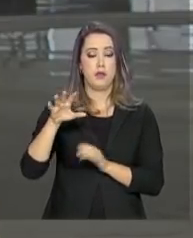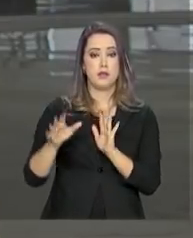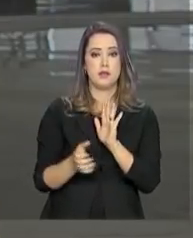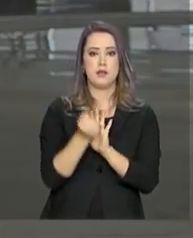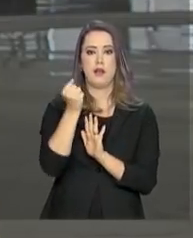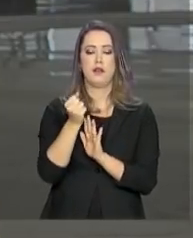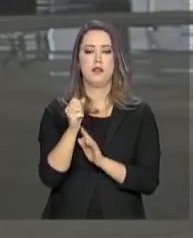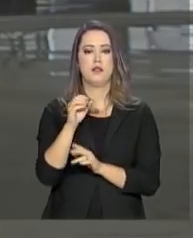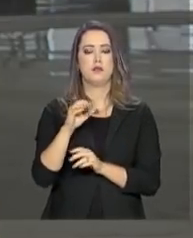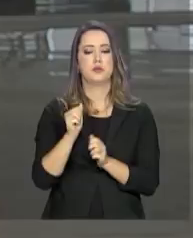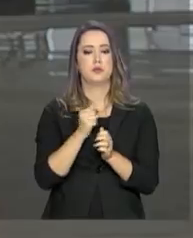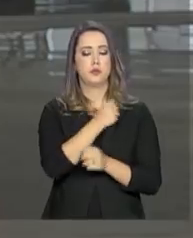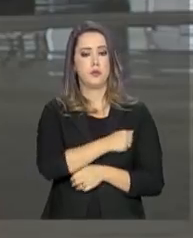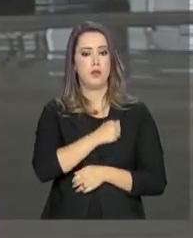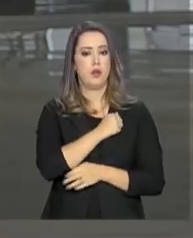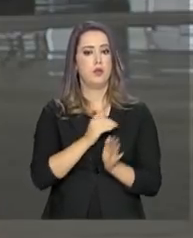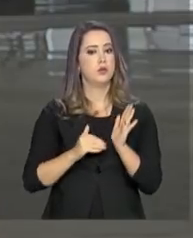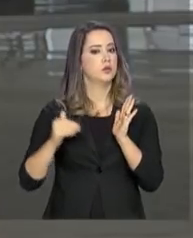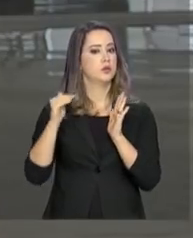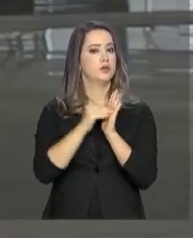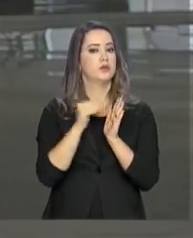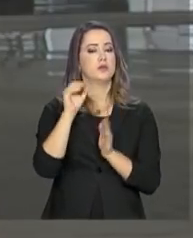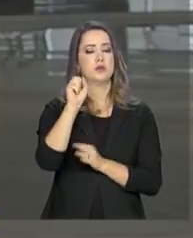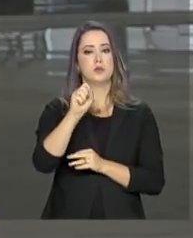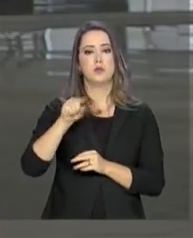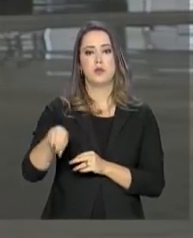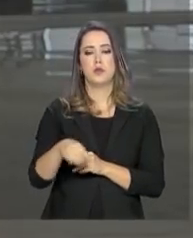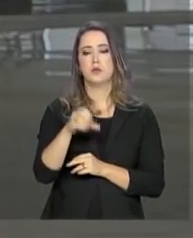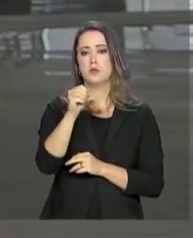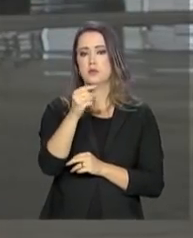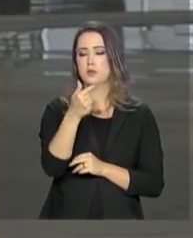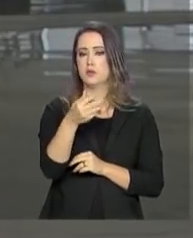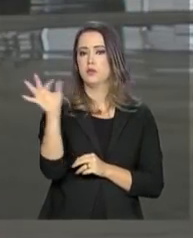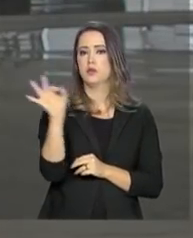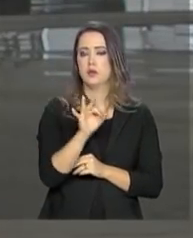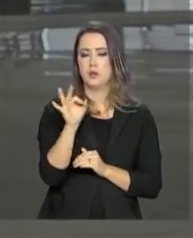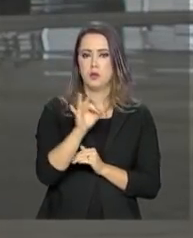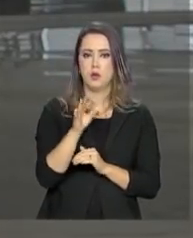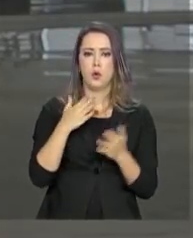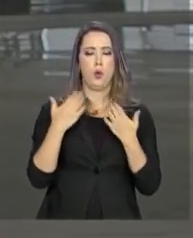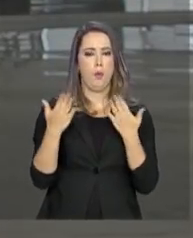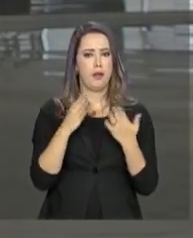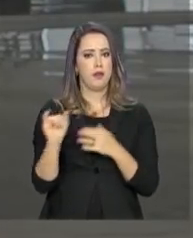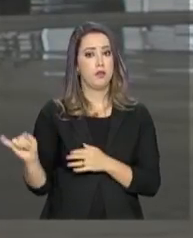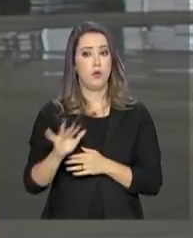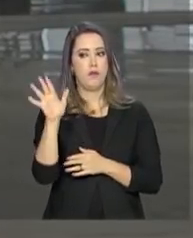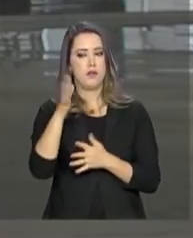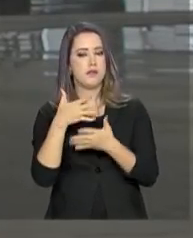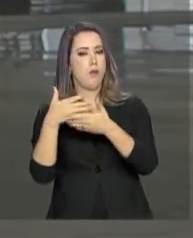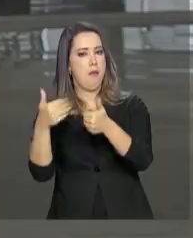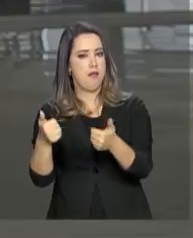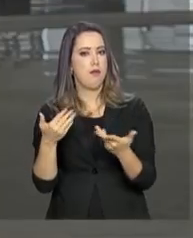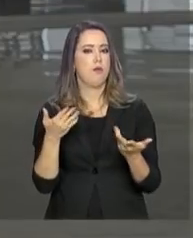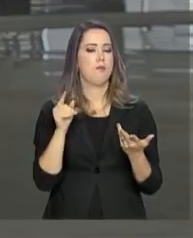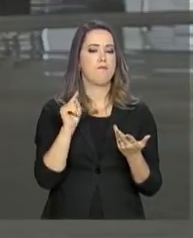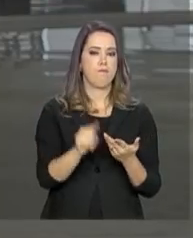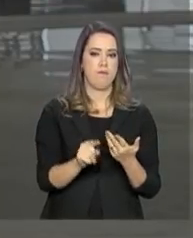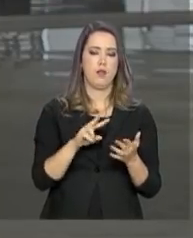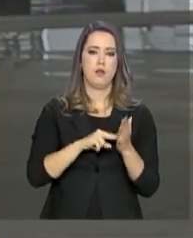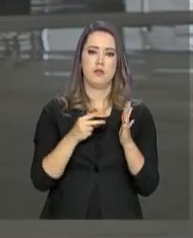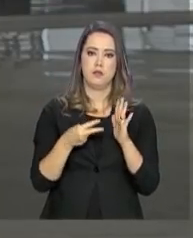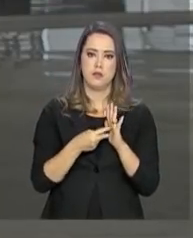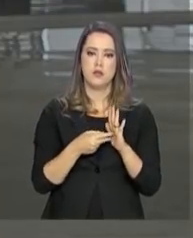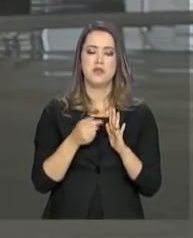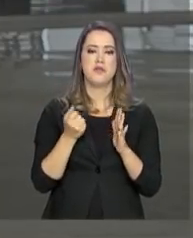de 8,97 por cento percentual superior à inflação do período o que significa um